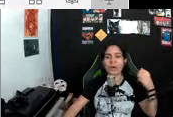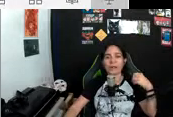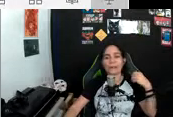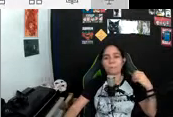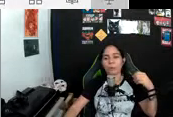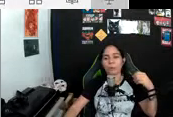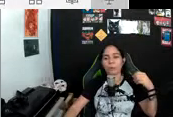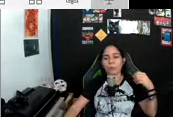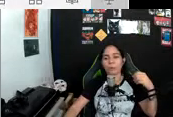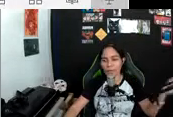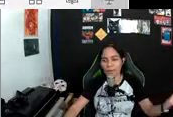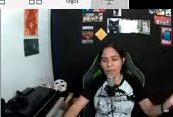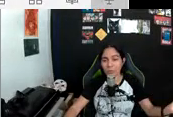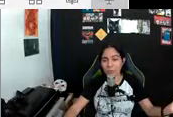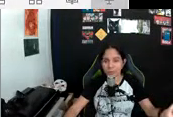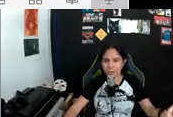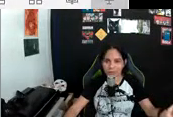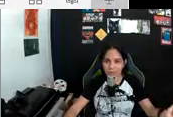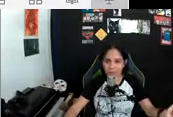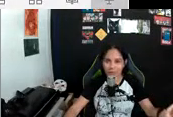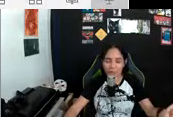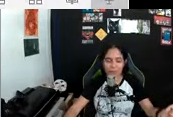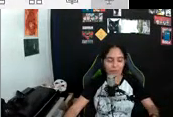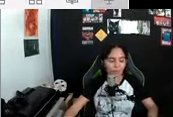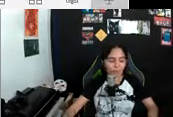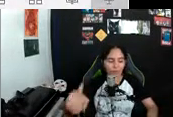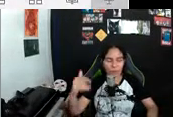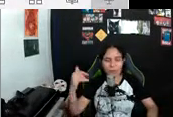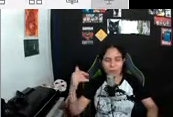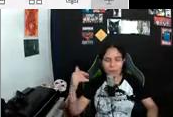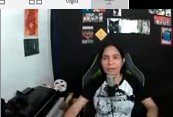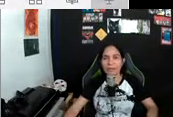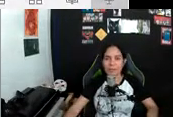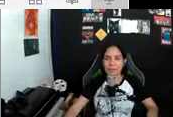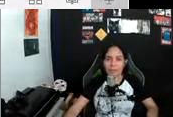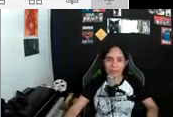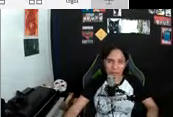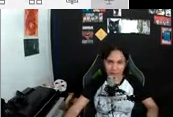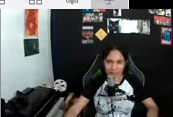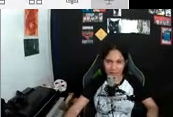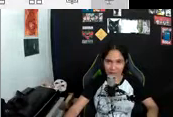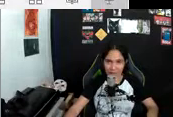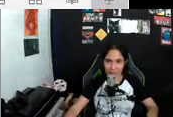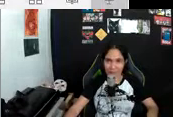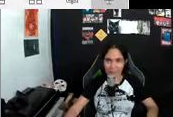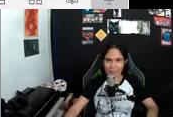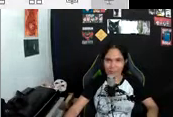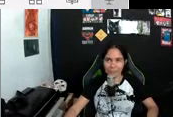1964 ainda pode atuar aqui no país. Então, uma pessoa que está lá,